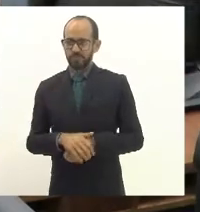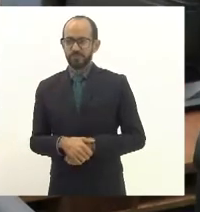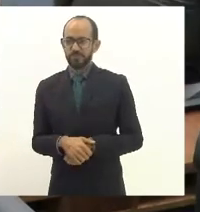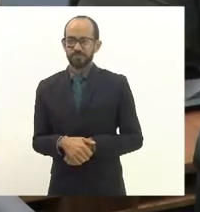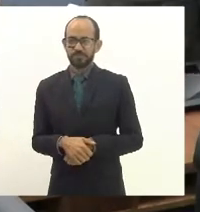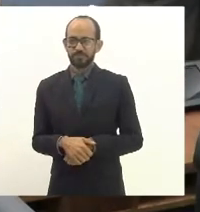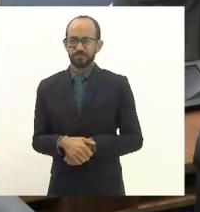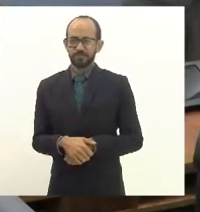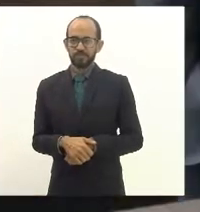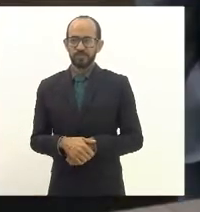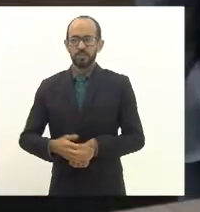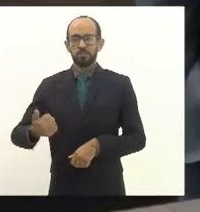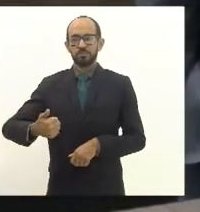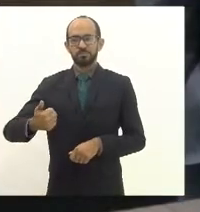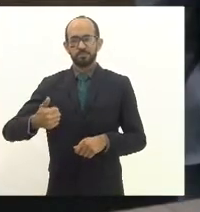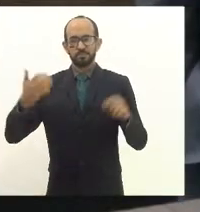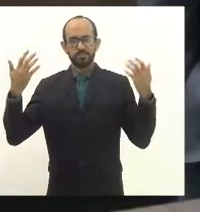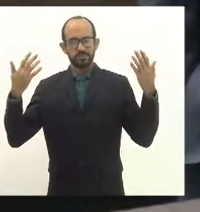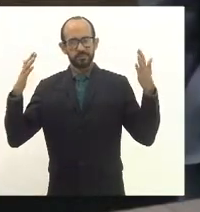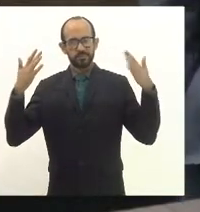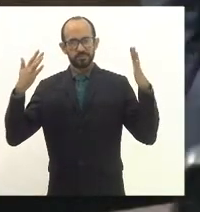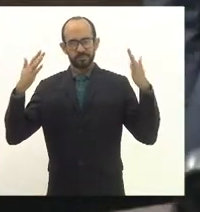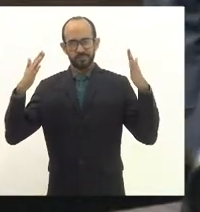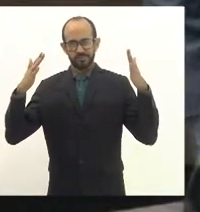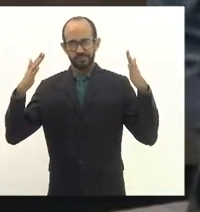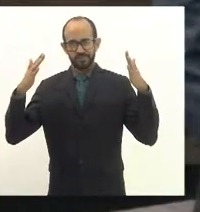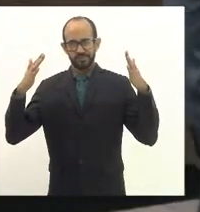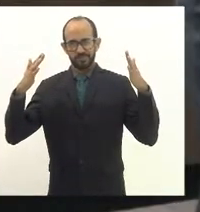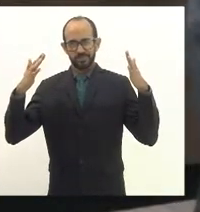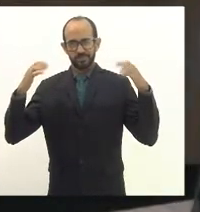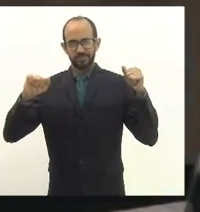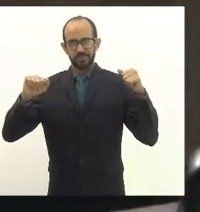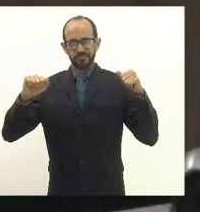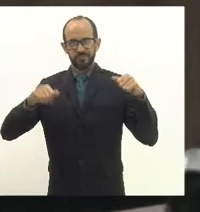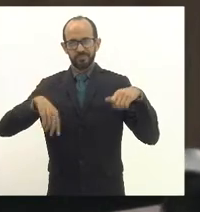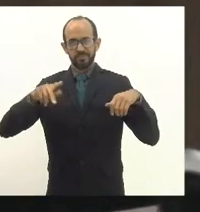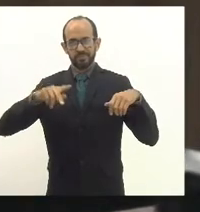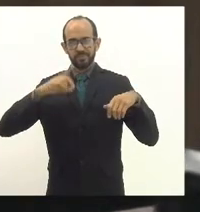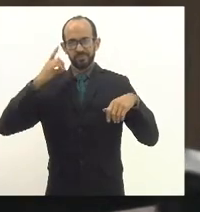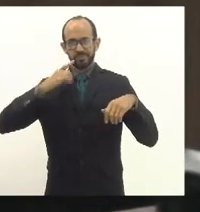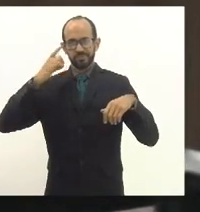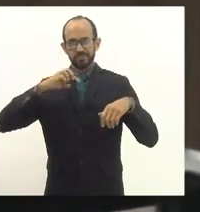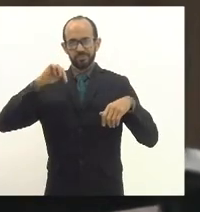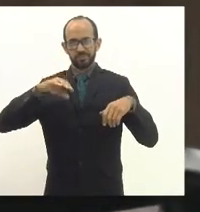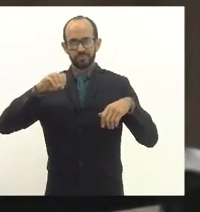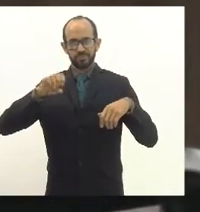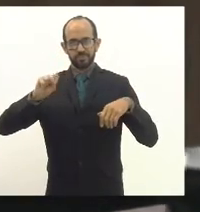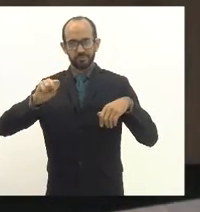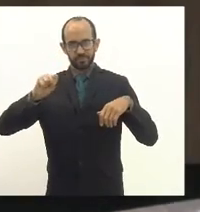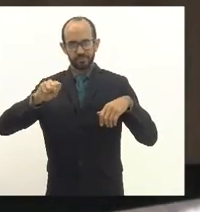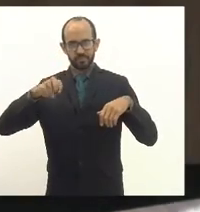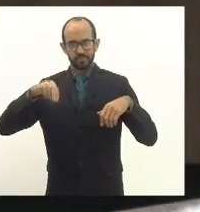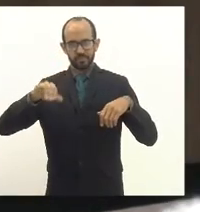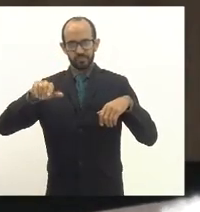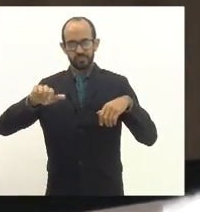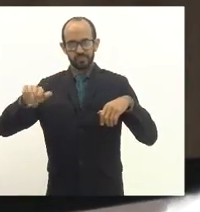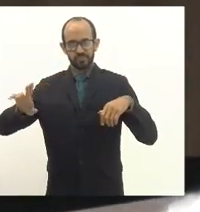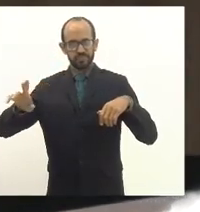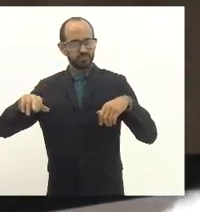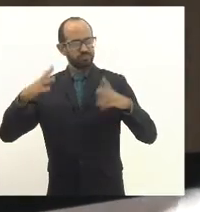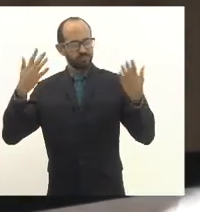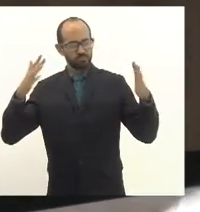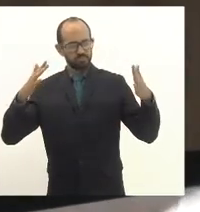presidente, primeiro, parabenizar demais o deputado Marcos Mille. Parabéns, amigo. A gente não podia esperar outra coisa de